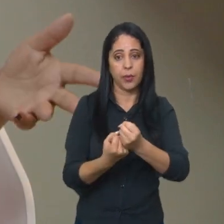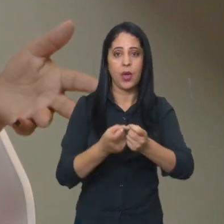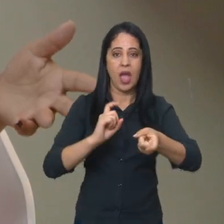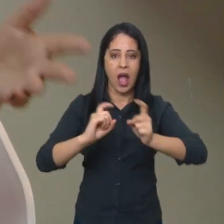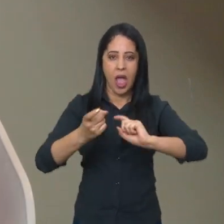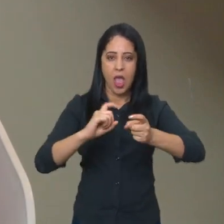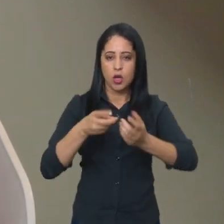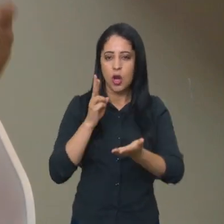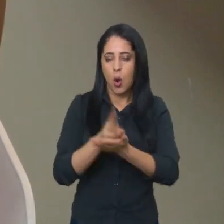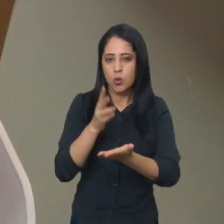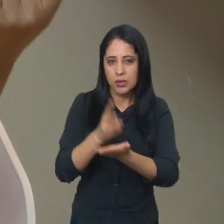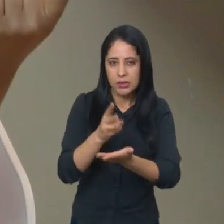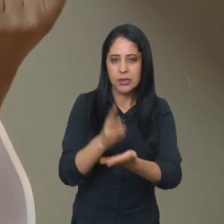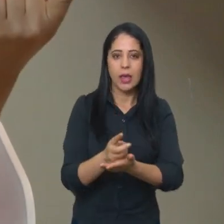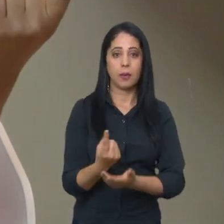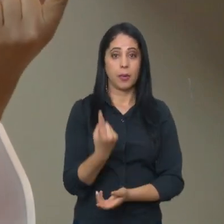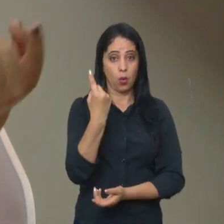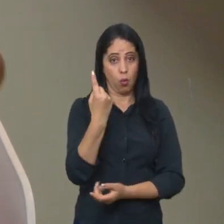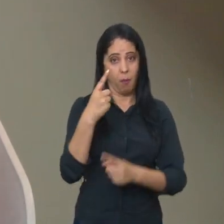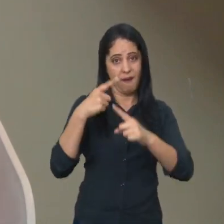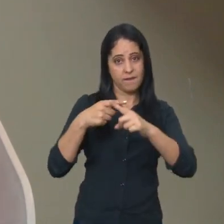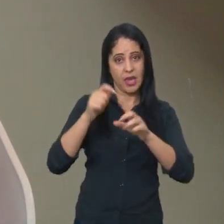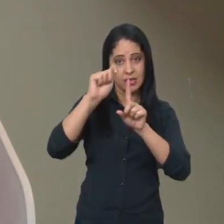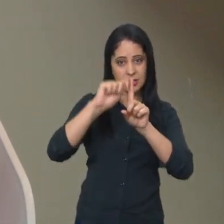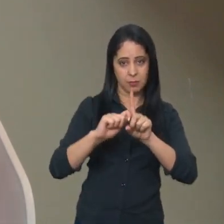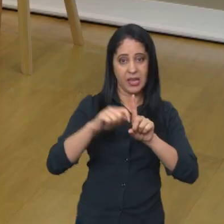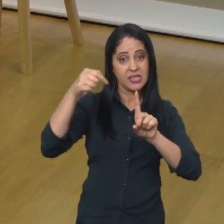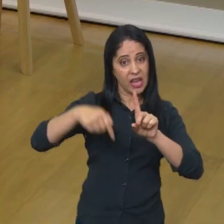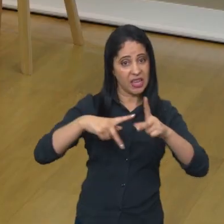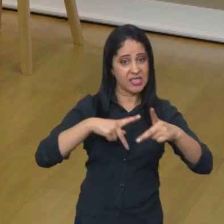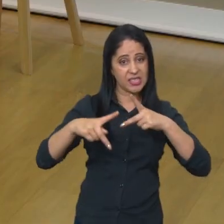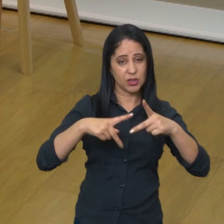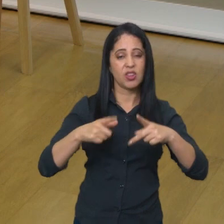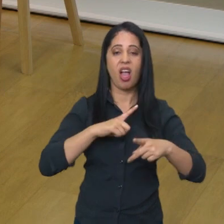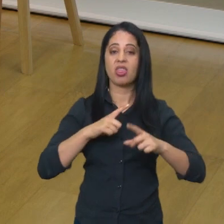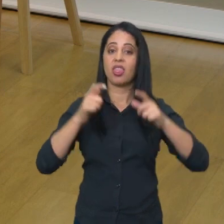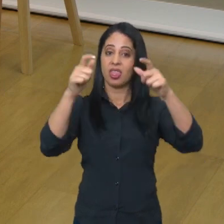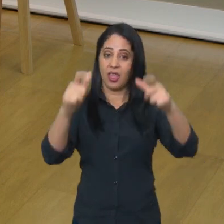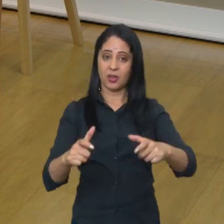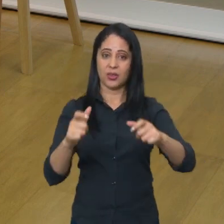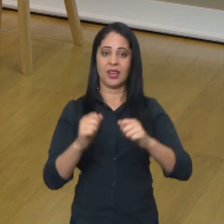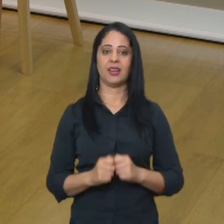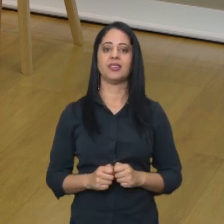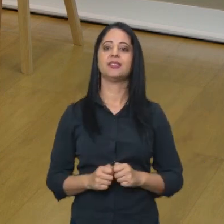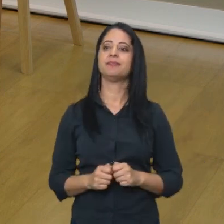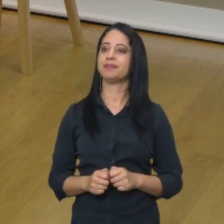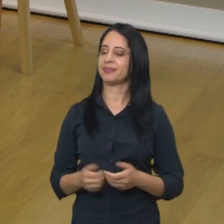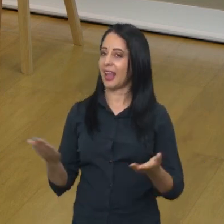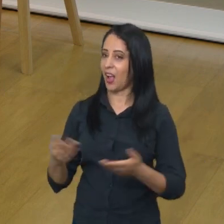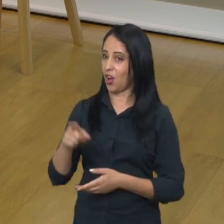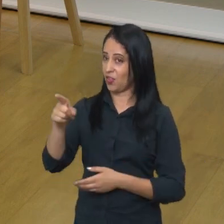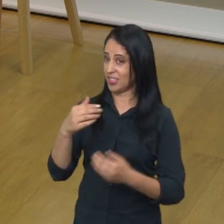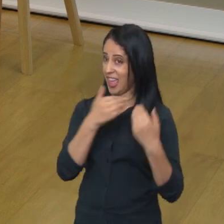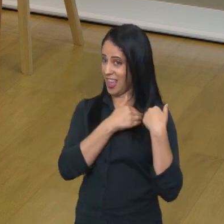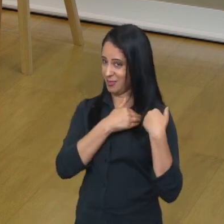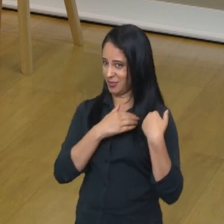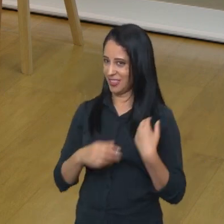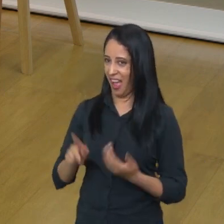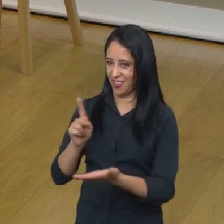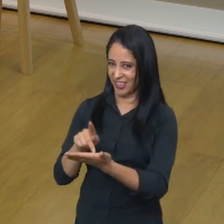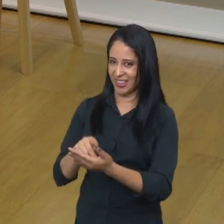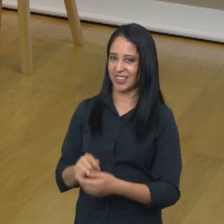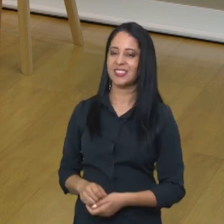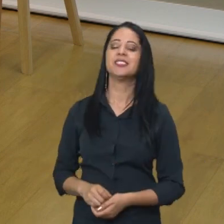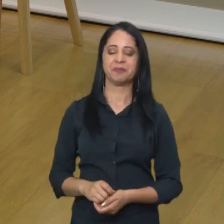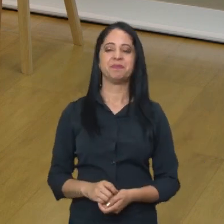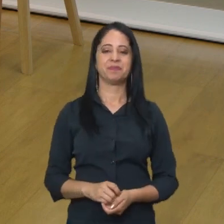são realizadas geralmente uma vez por mês. Então. E São José dos Campos tem um espaço desse. Agora o doutor, o senhor é responsável por esse espaço aqui em São José. Eu sou